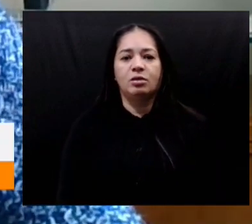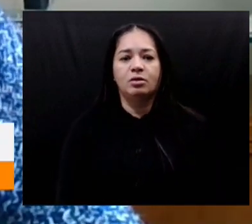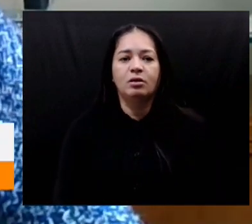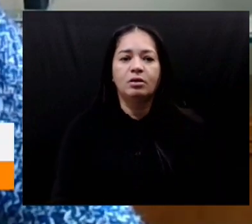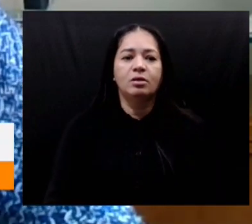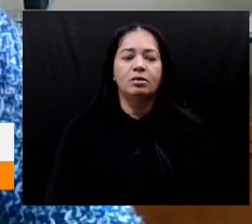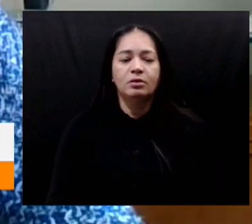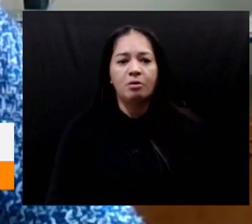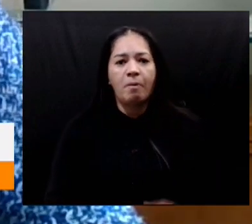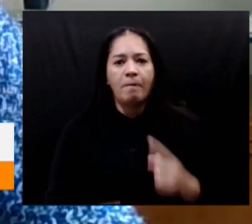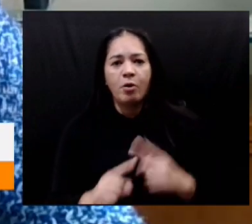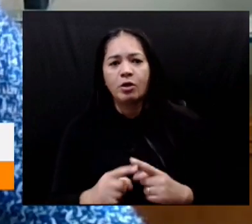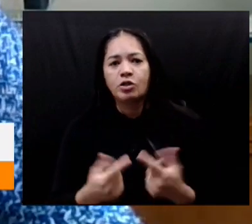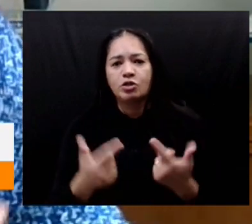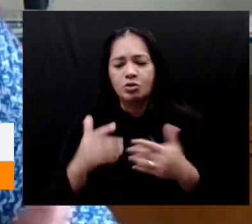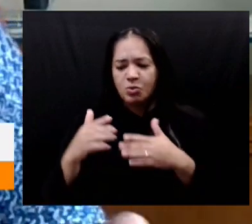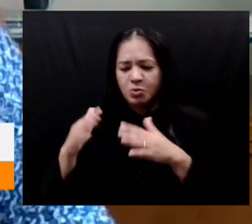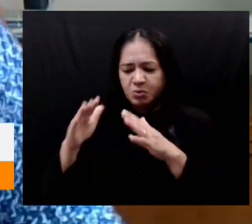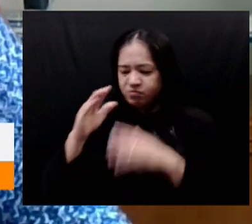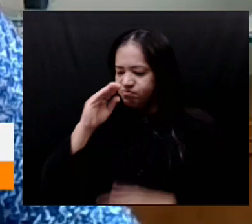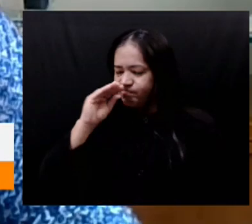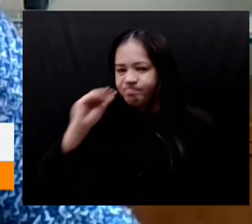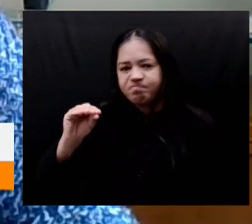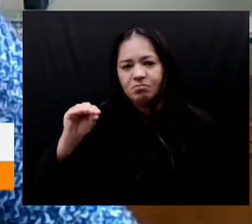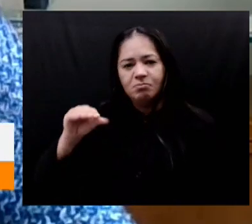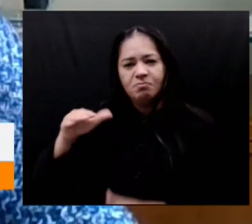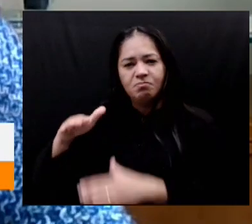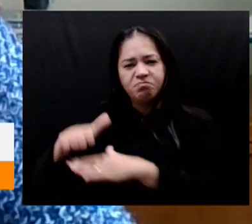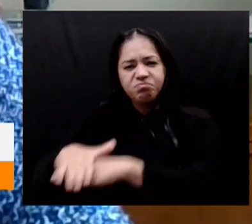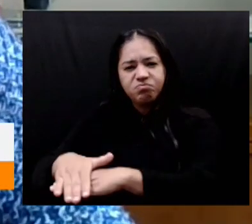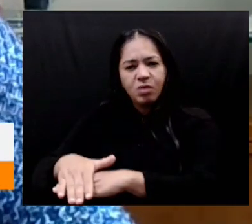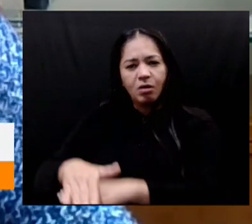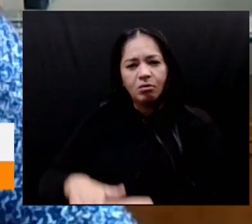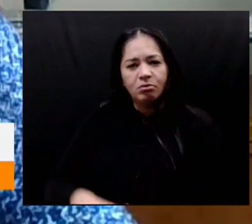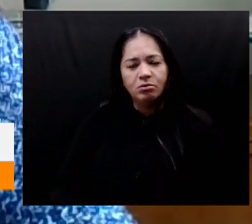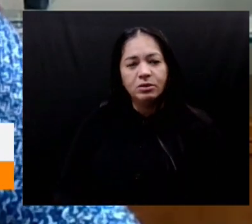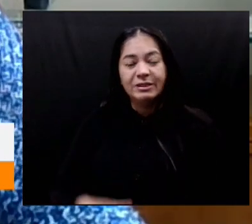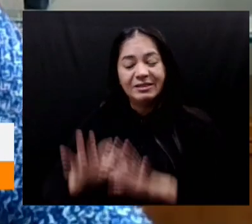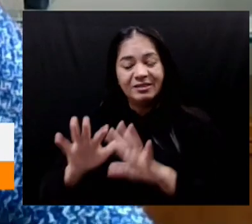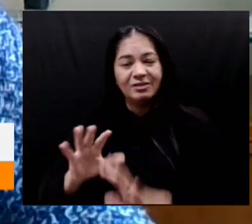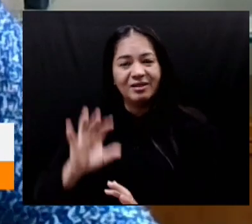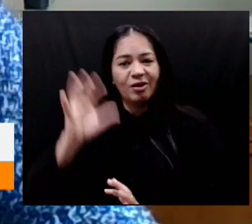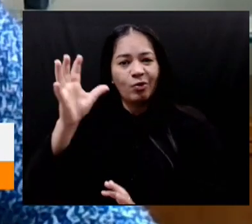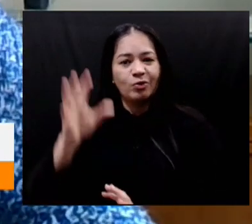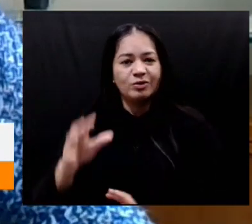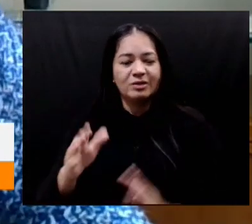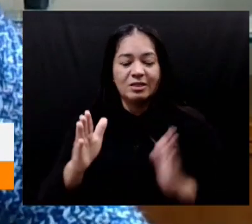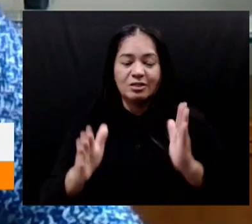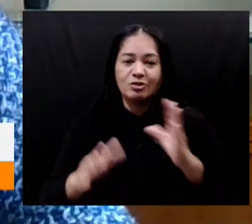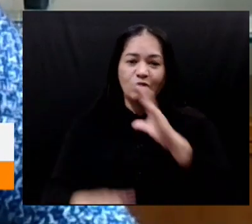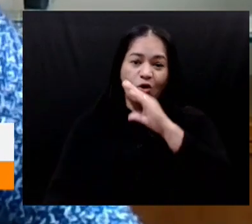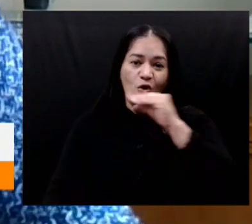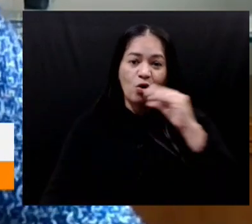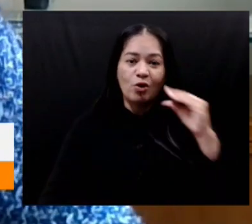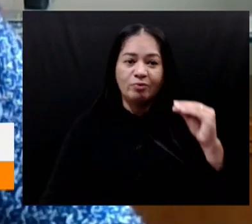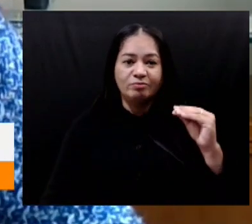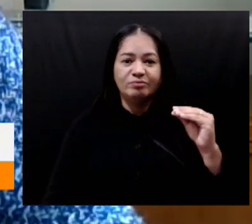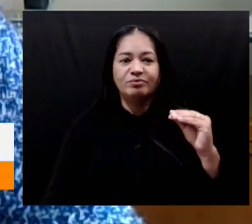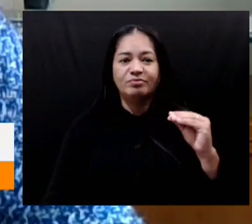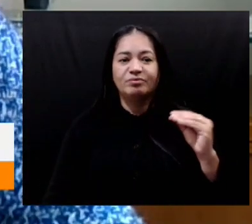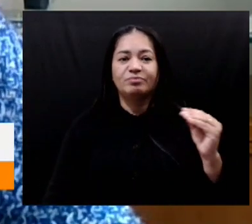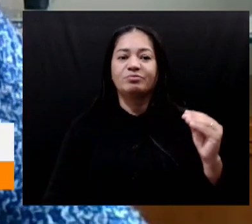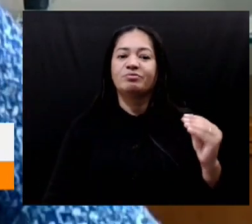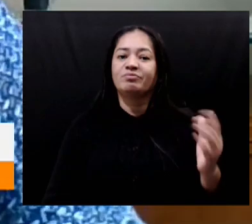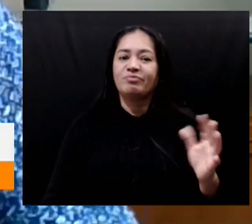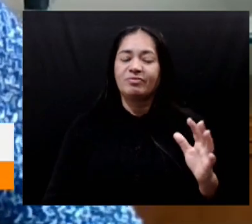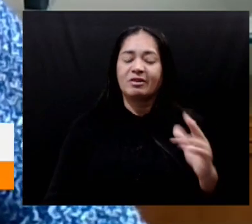de humilhação. E quando isso acontece na infância, na adolescência, ficam